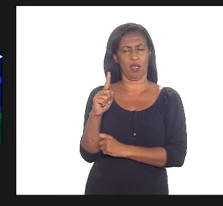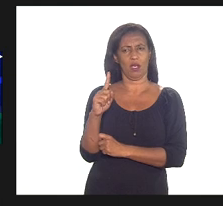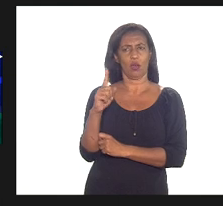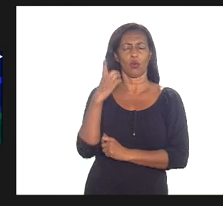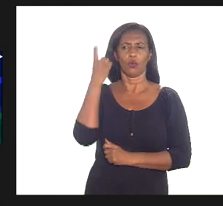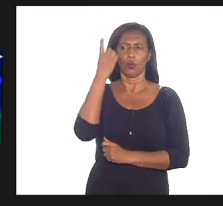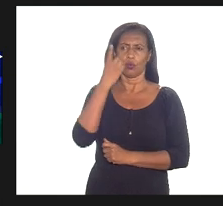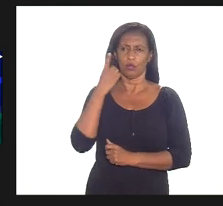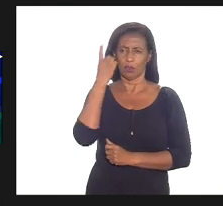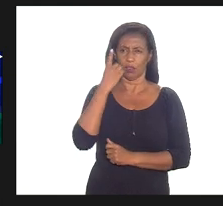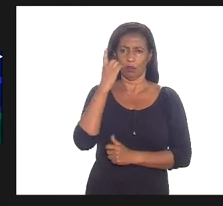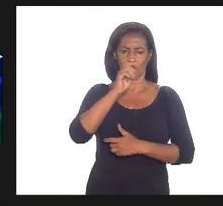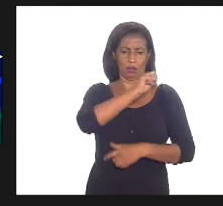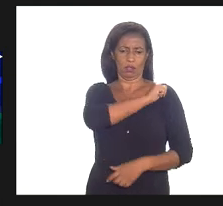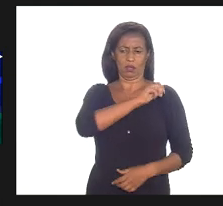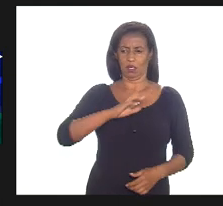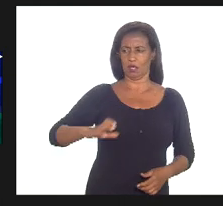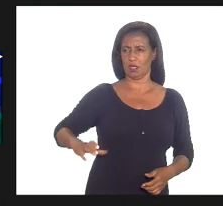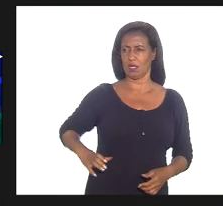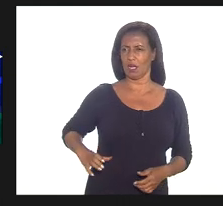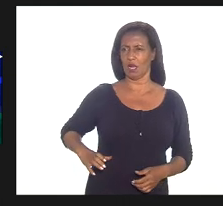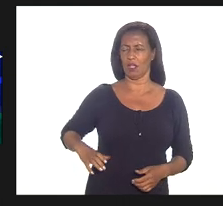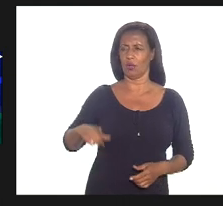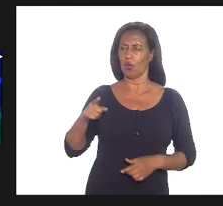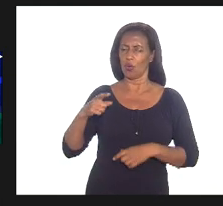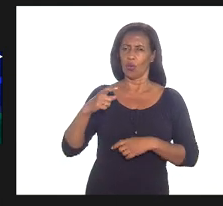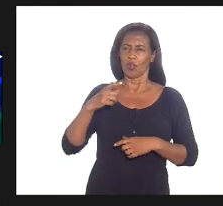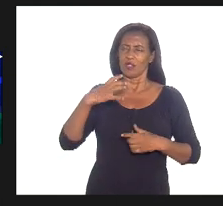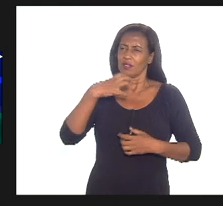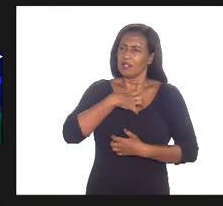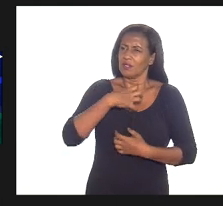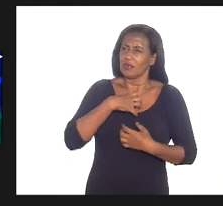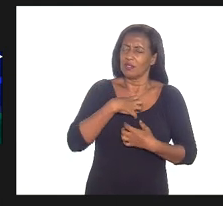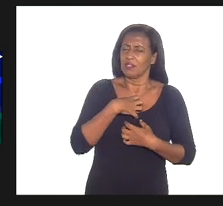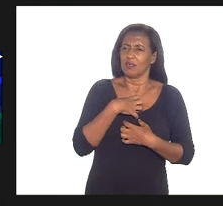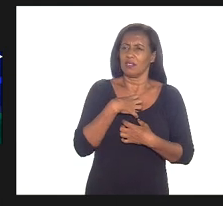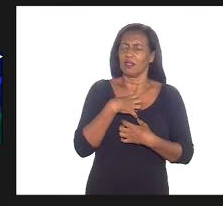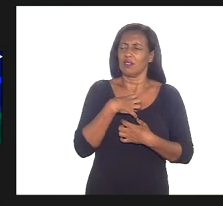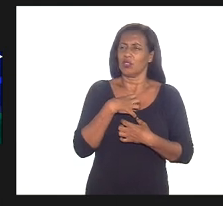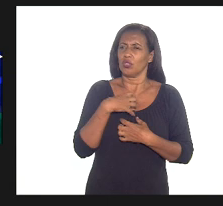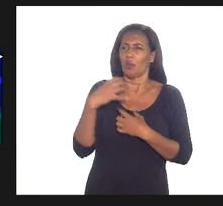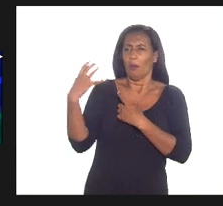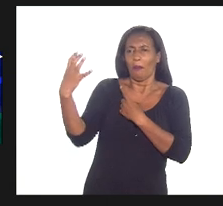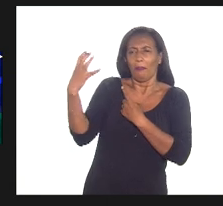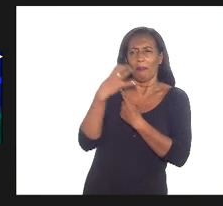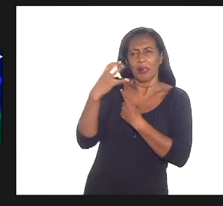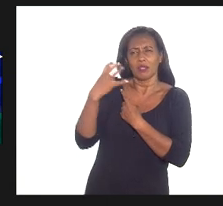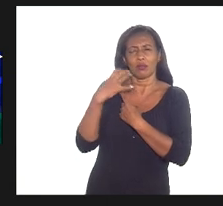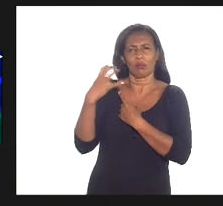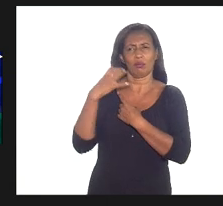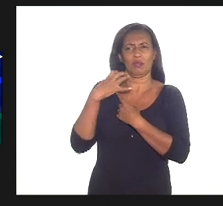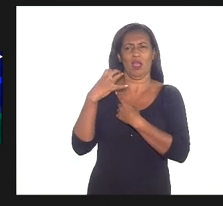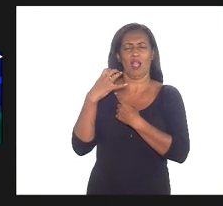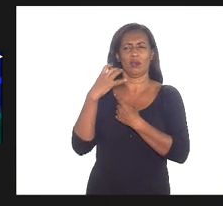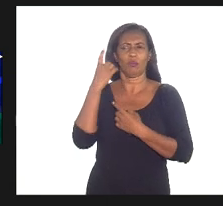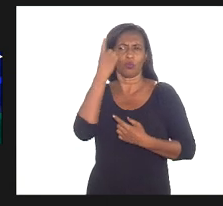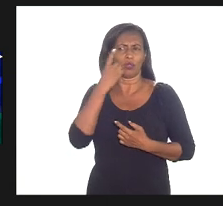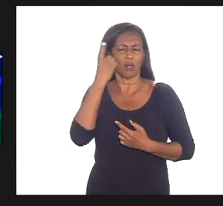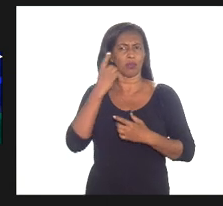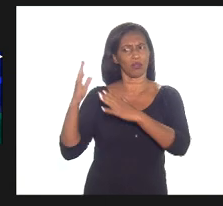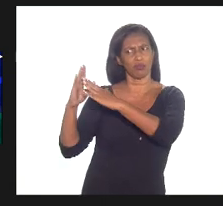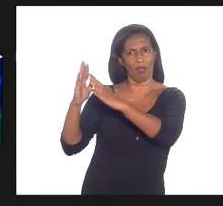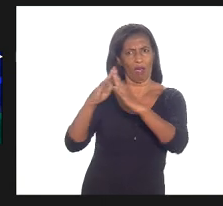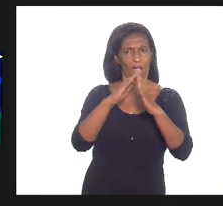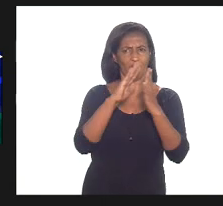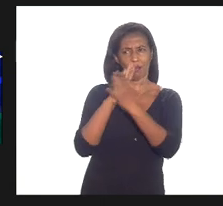né numa situação não constrangedora mas se sentindo pressionado pelos deputados deputados da